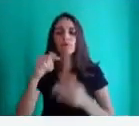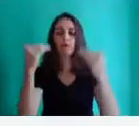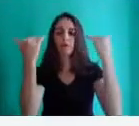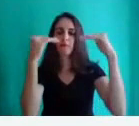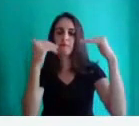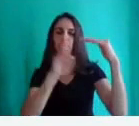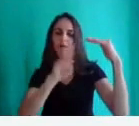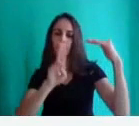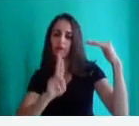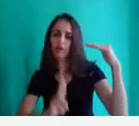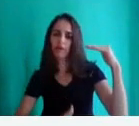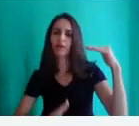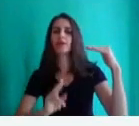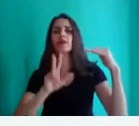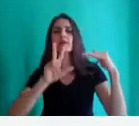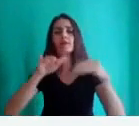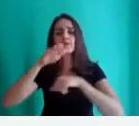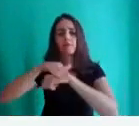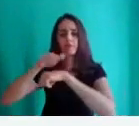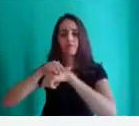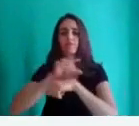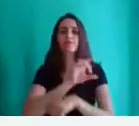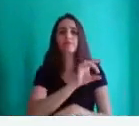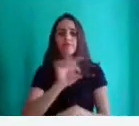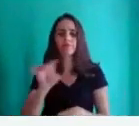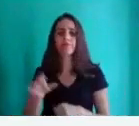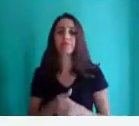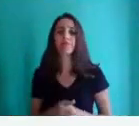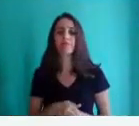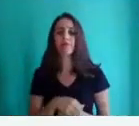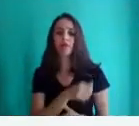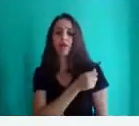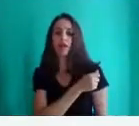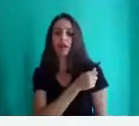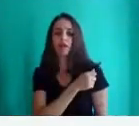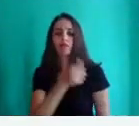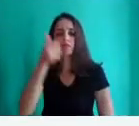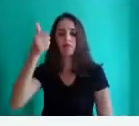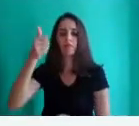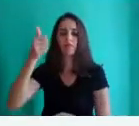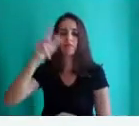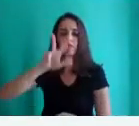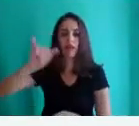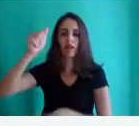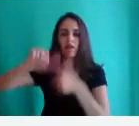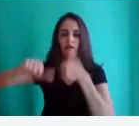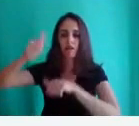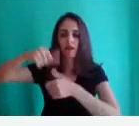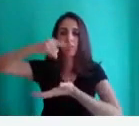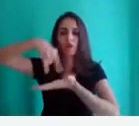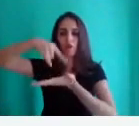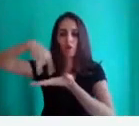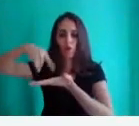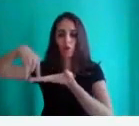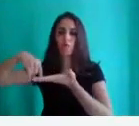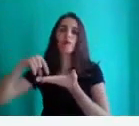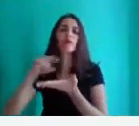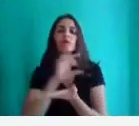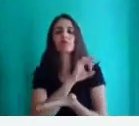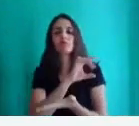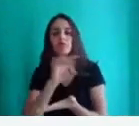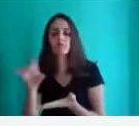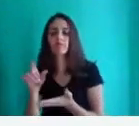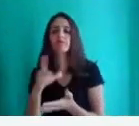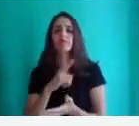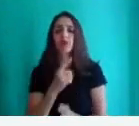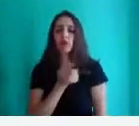do IFES. Sorteio eletrônico está iniciando conforme previsto, hoje, às 10 horas do dia